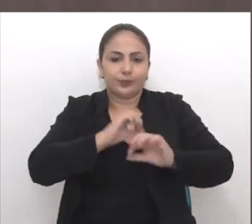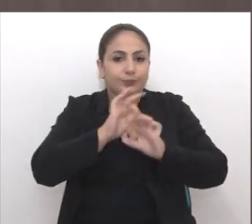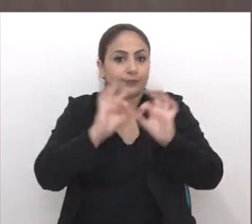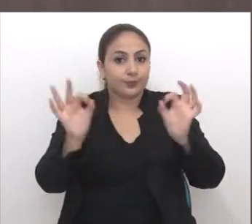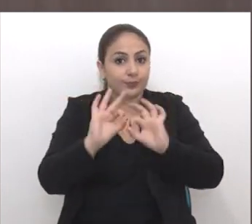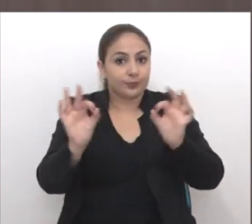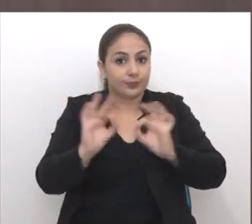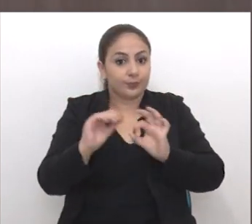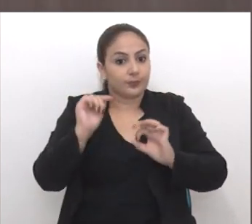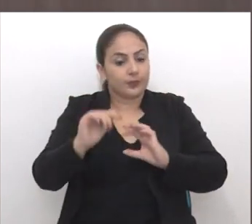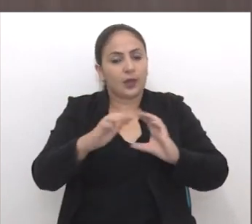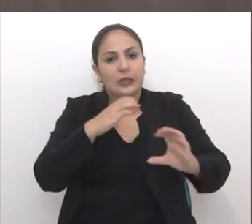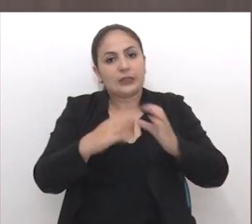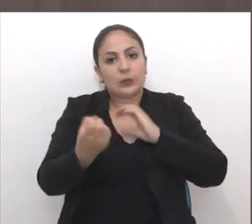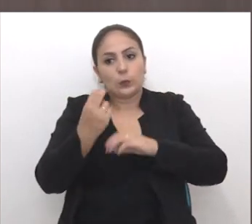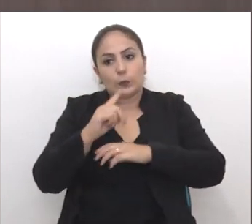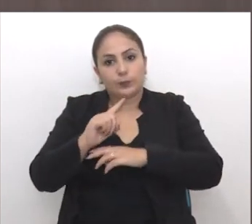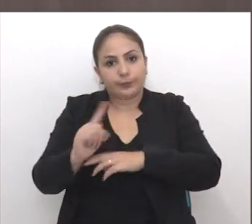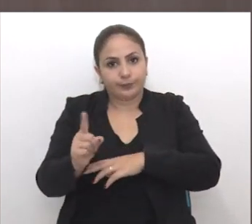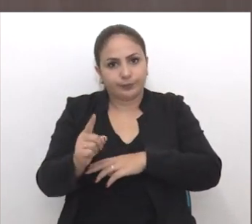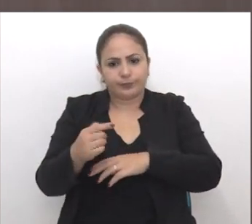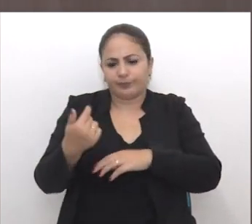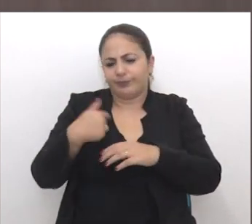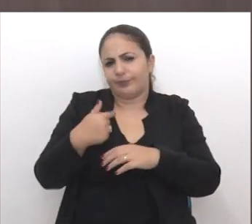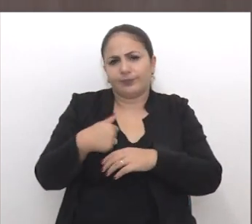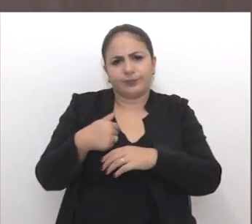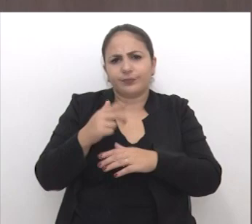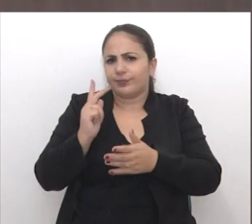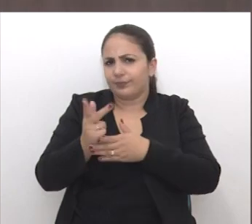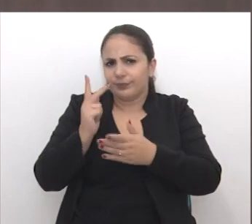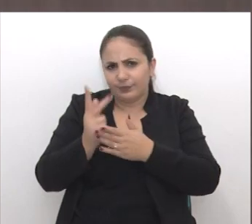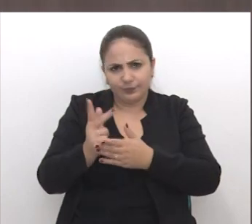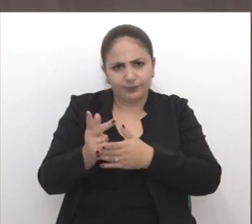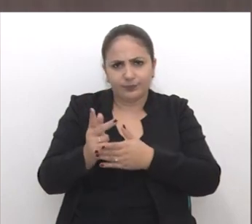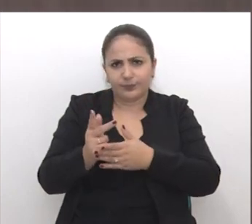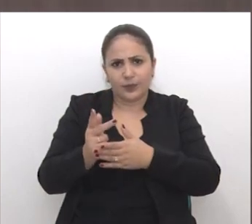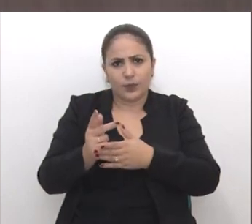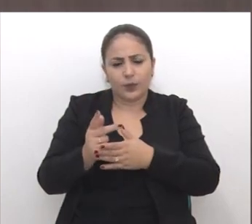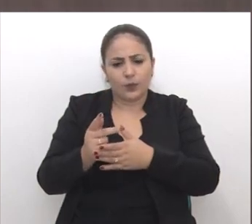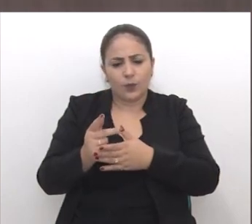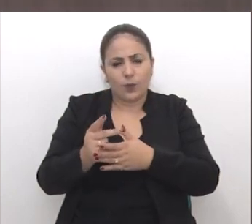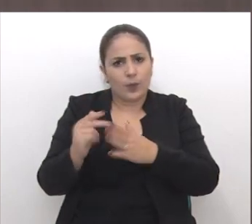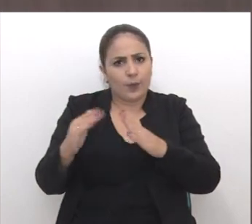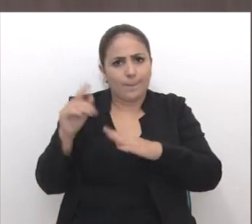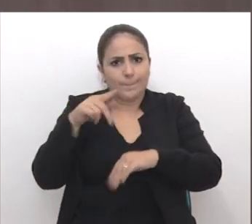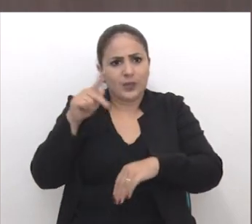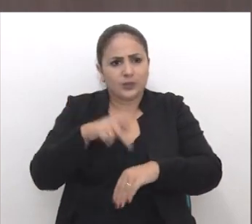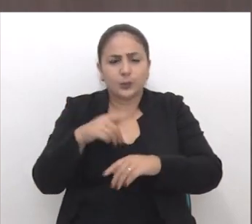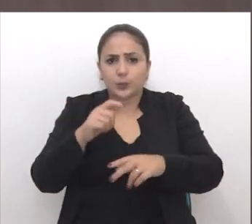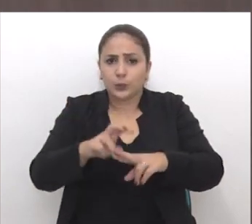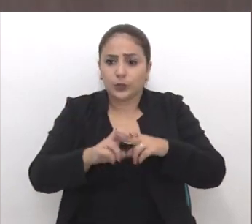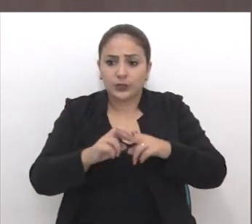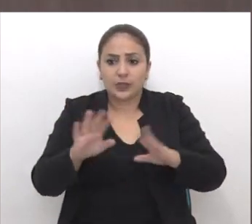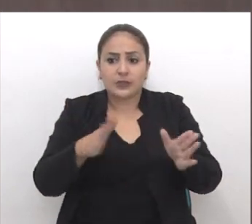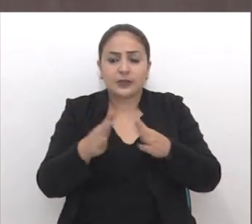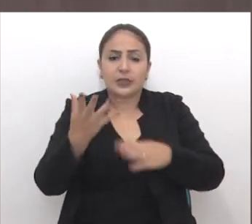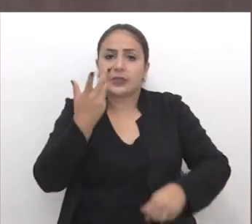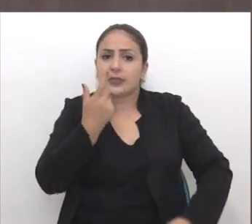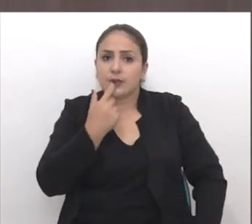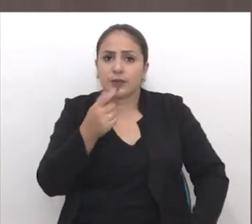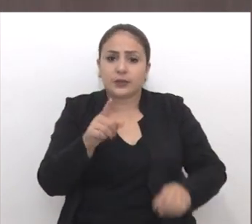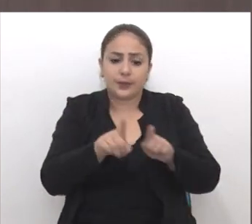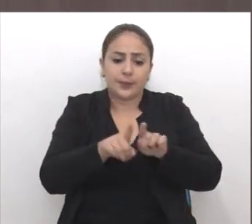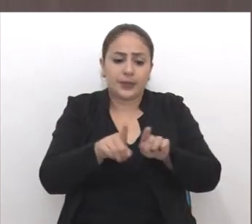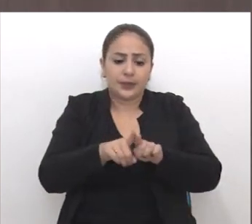vai alterar em nada você cantar ou não cantar o hino. Eu não vou deixar de ser patriota, ou até mesmo por causa disso as